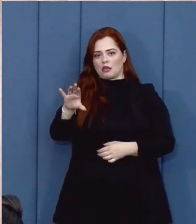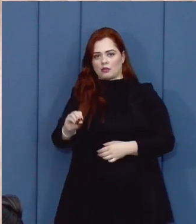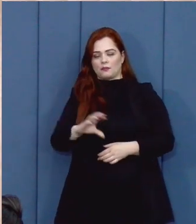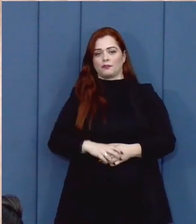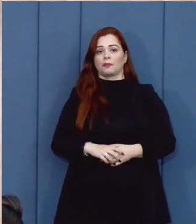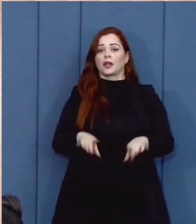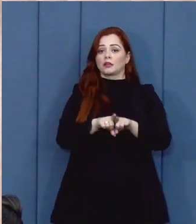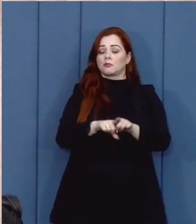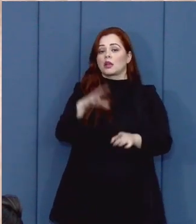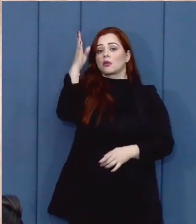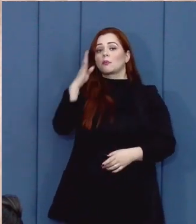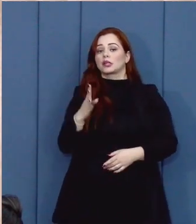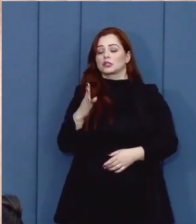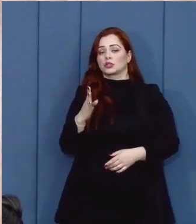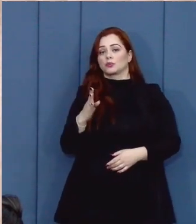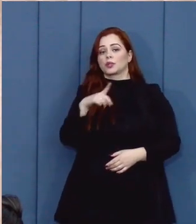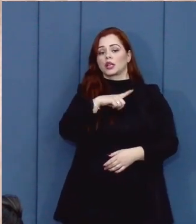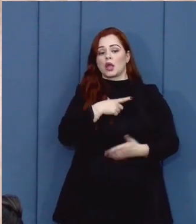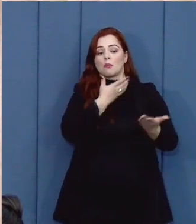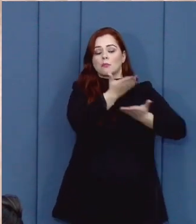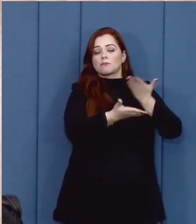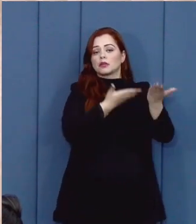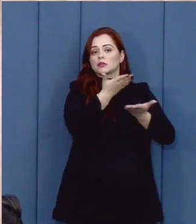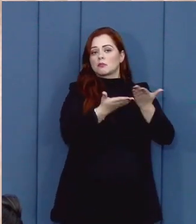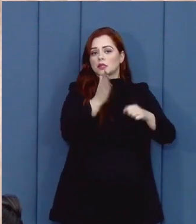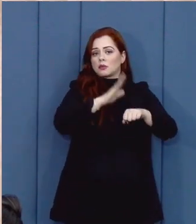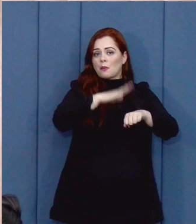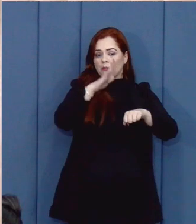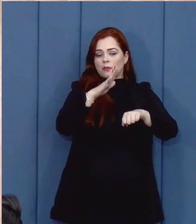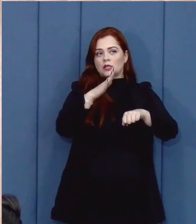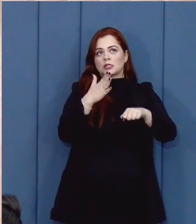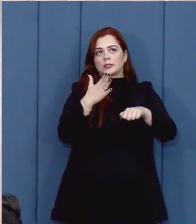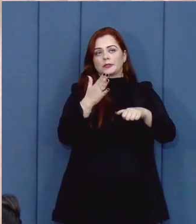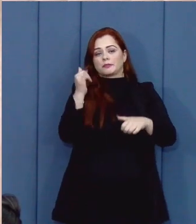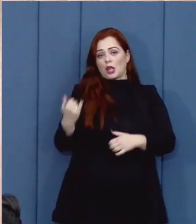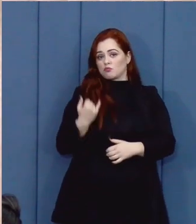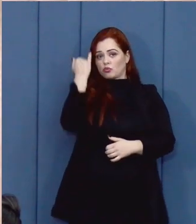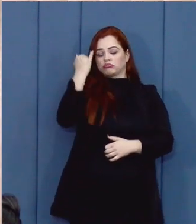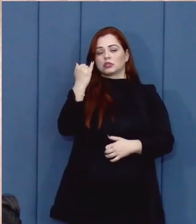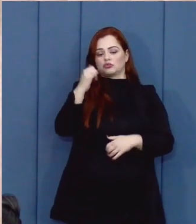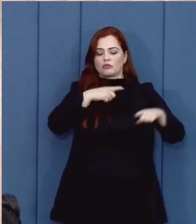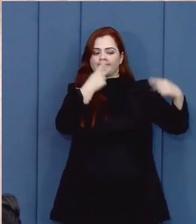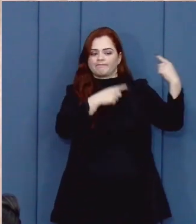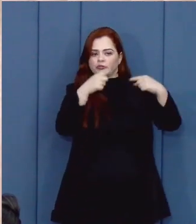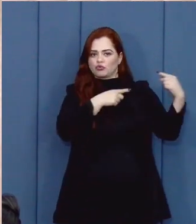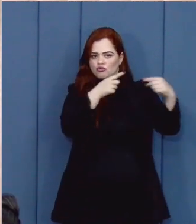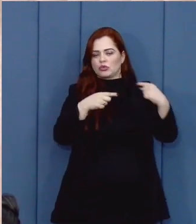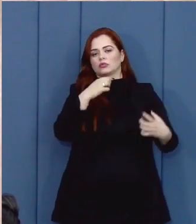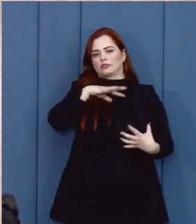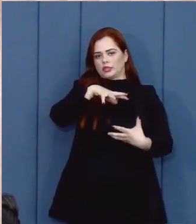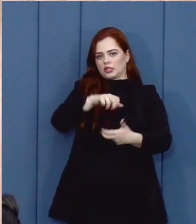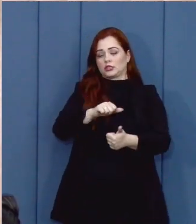Naquele momento, o Brasil passou a ter uma participação mais robusta nas discussões internacionais.